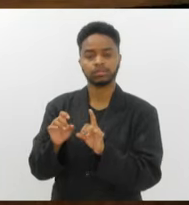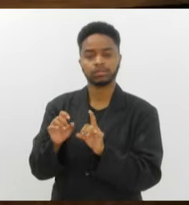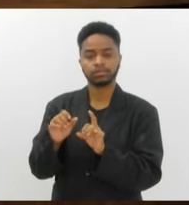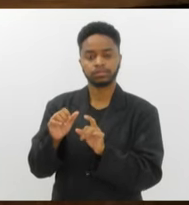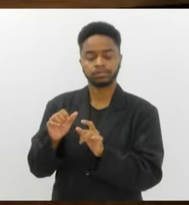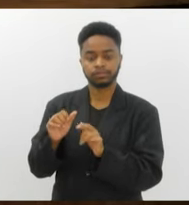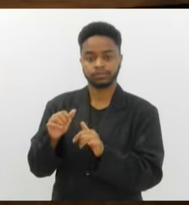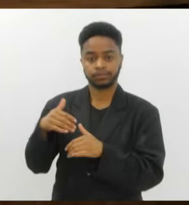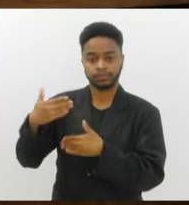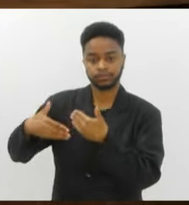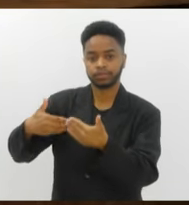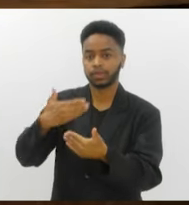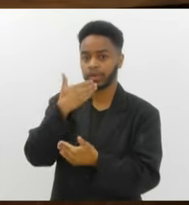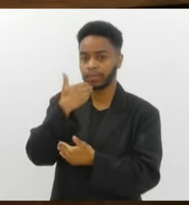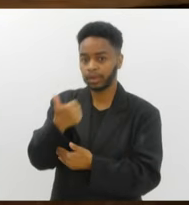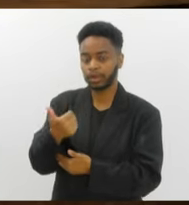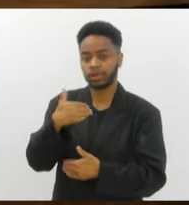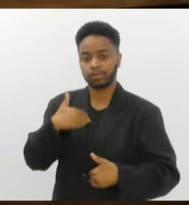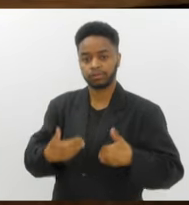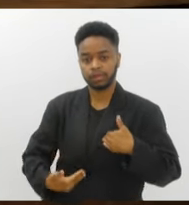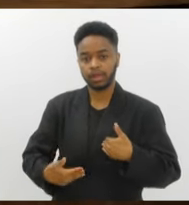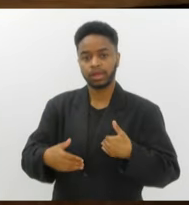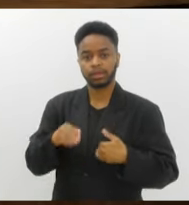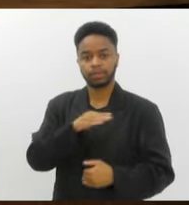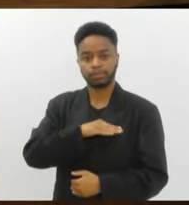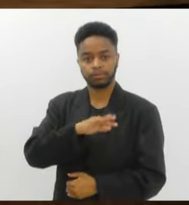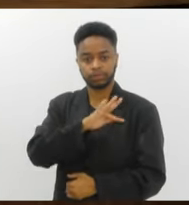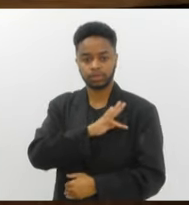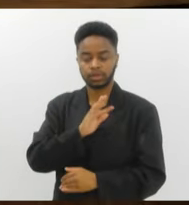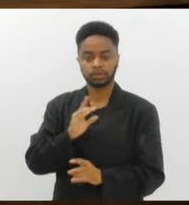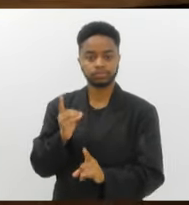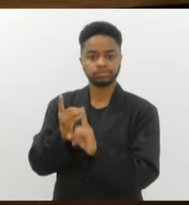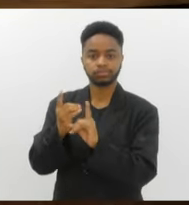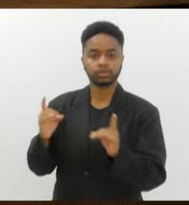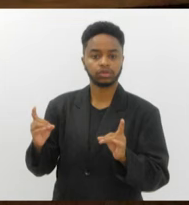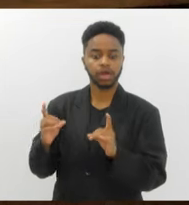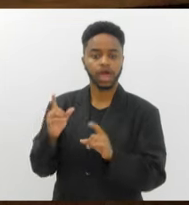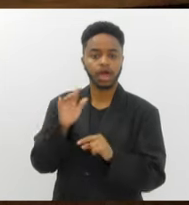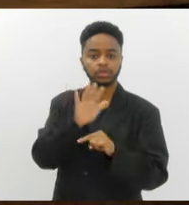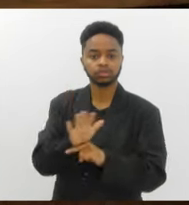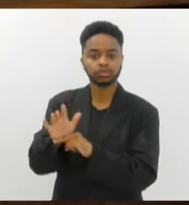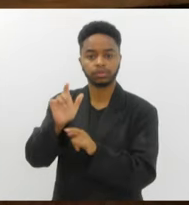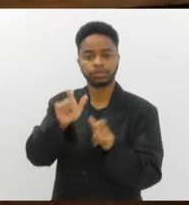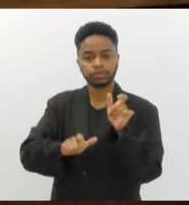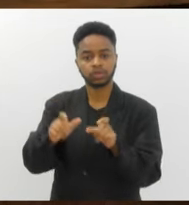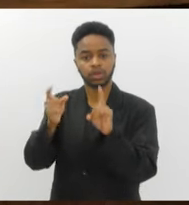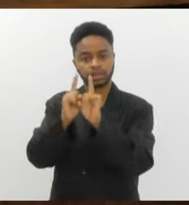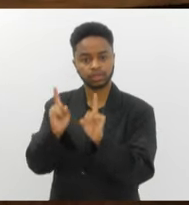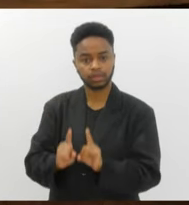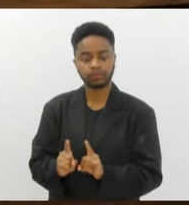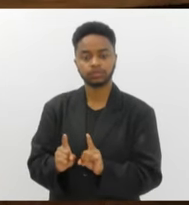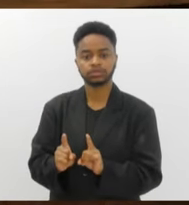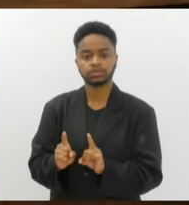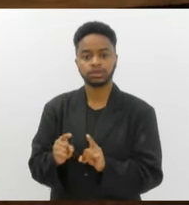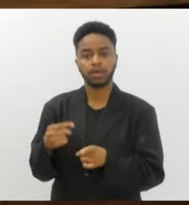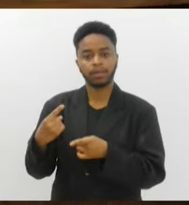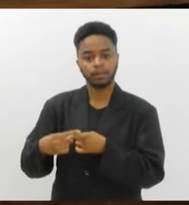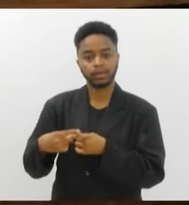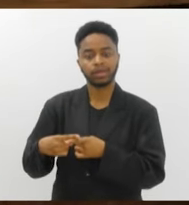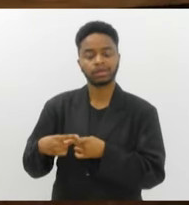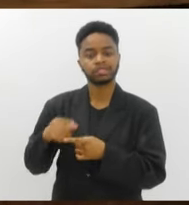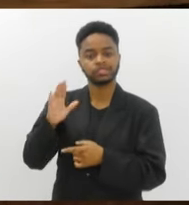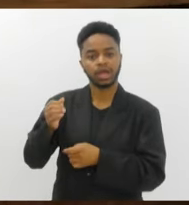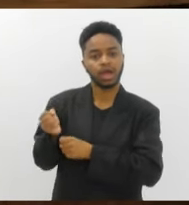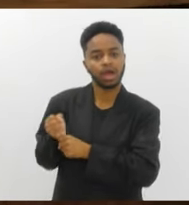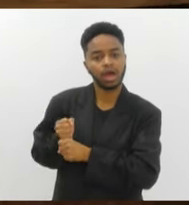da Baixada Fluminense, que vai no encontro da pessoa com deficiência, que peregrinam por mais de décadas